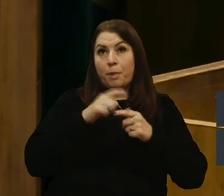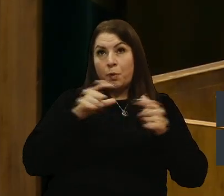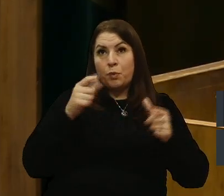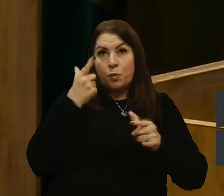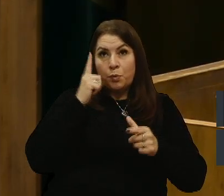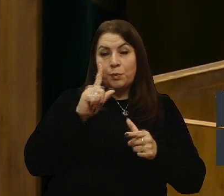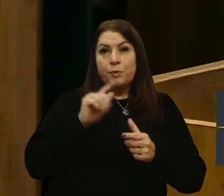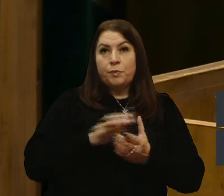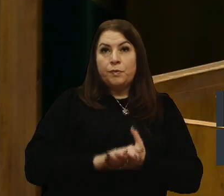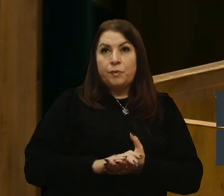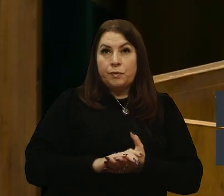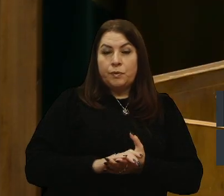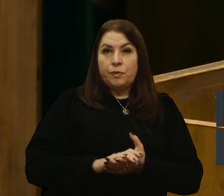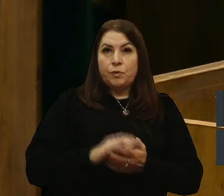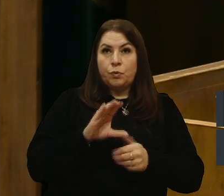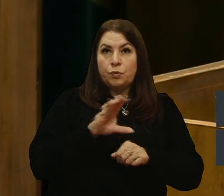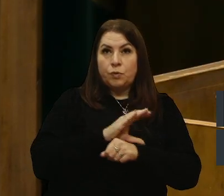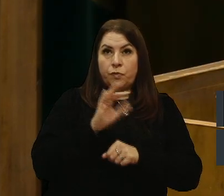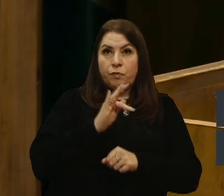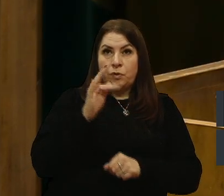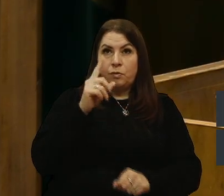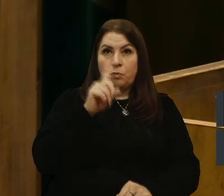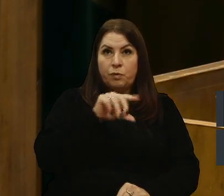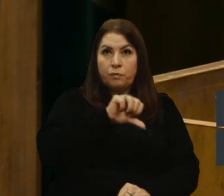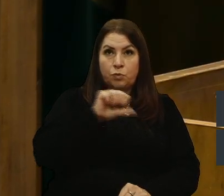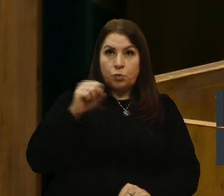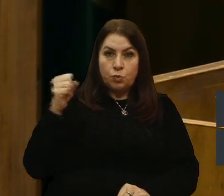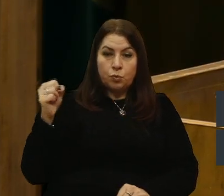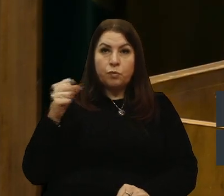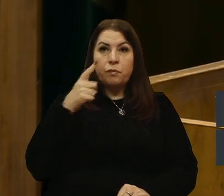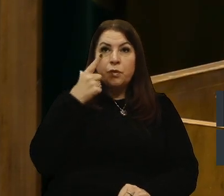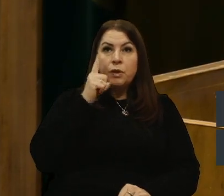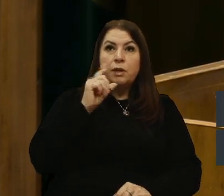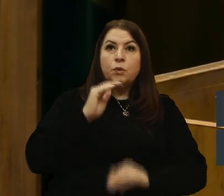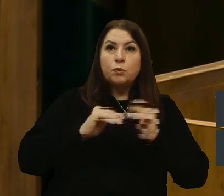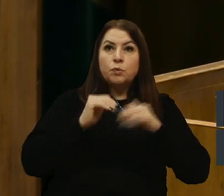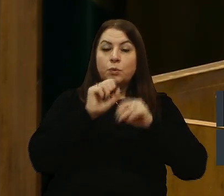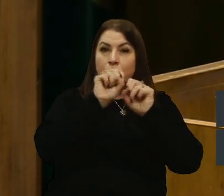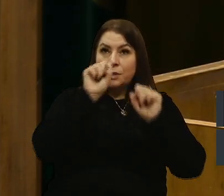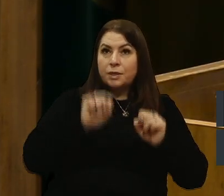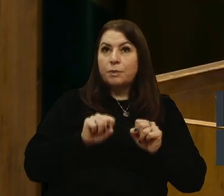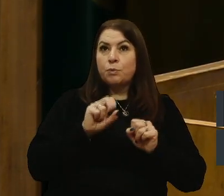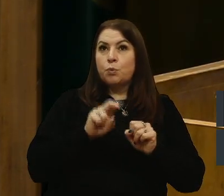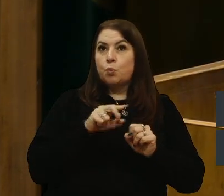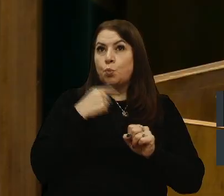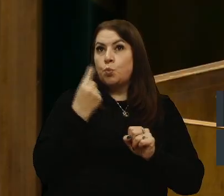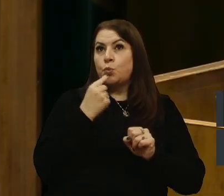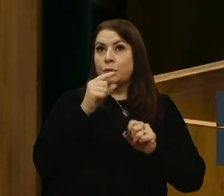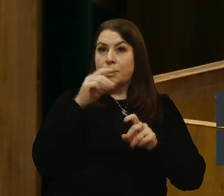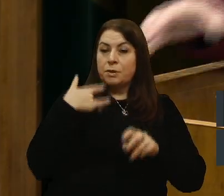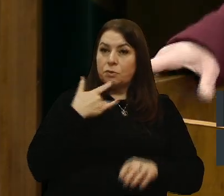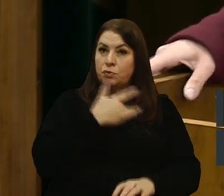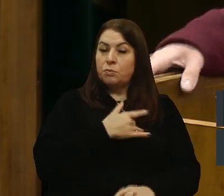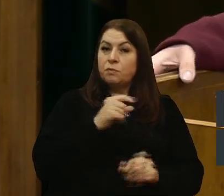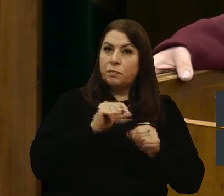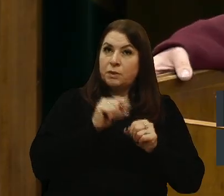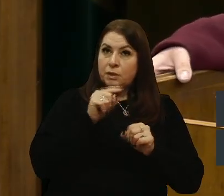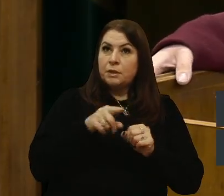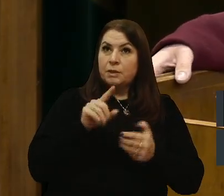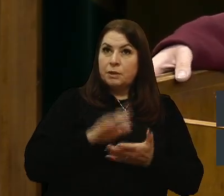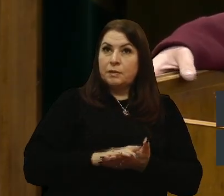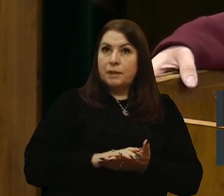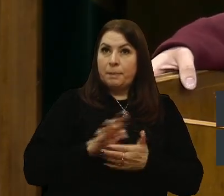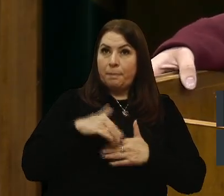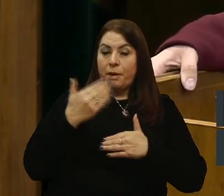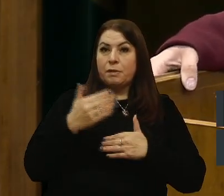uma das maiores conquistas da Constituição Federal de 1988 foi a construção de um sistema único de saúde e precisamos fazer com que ele seja